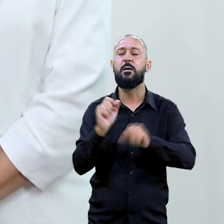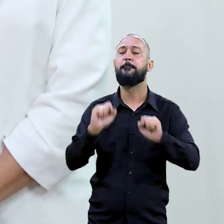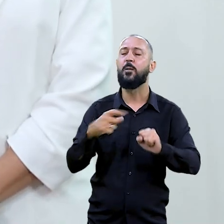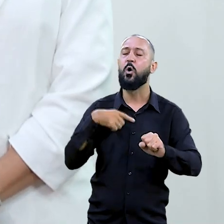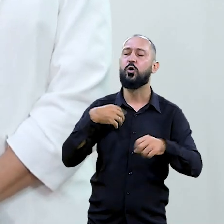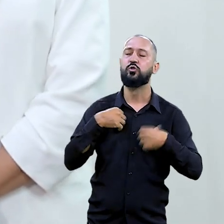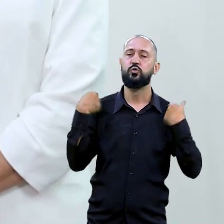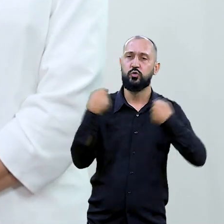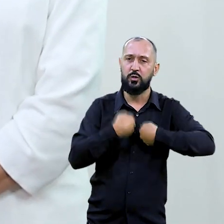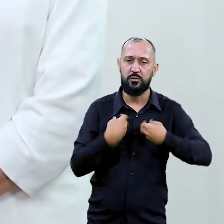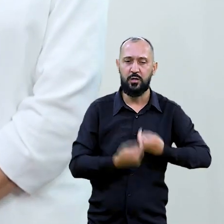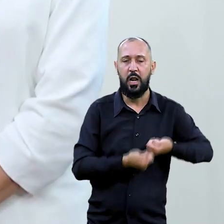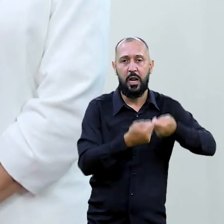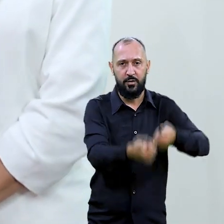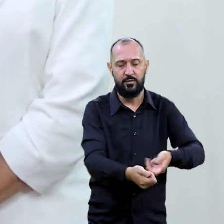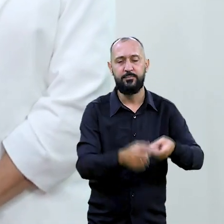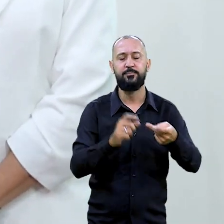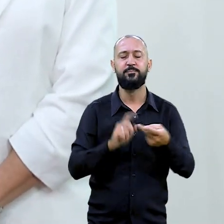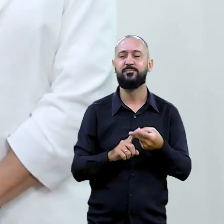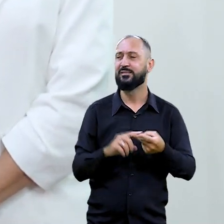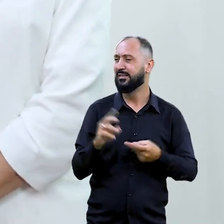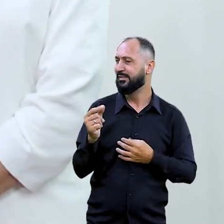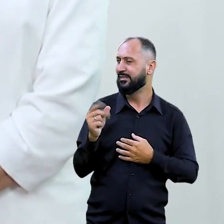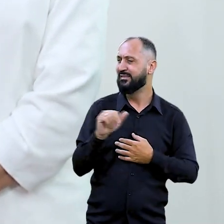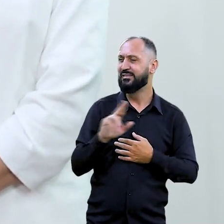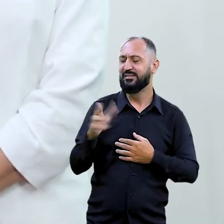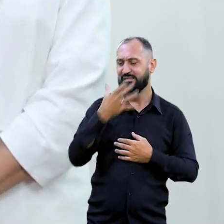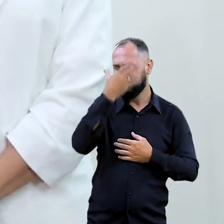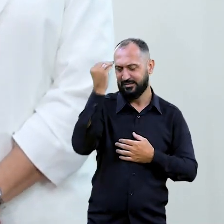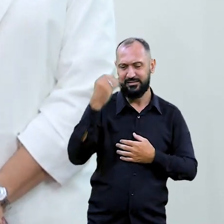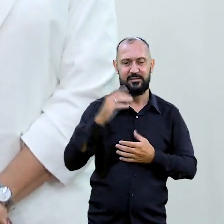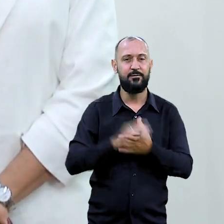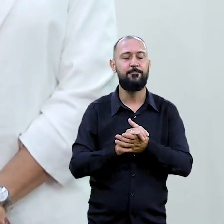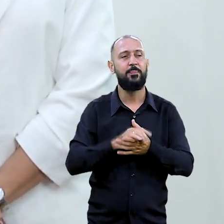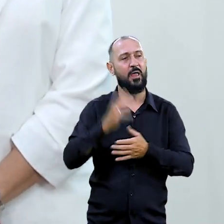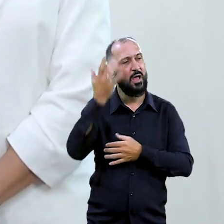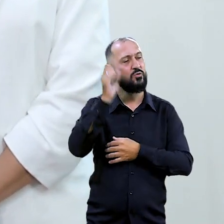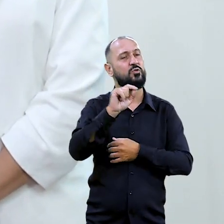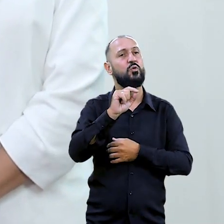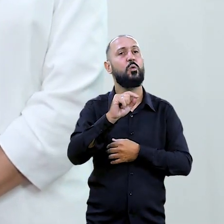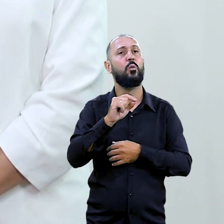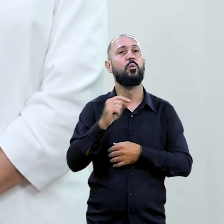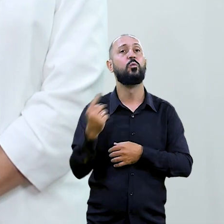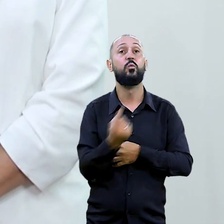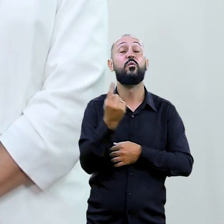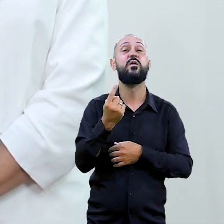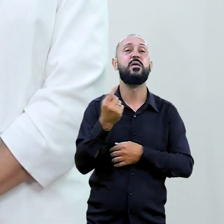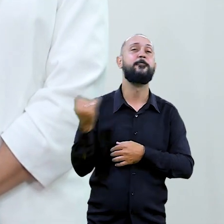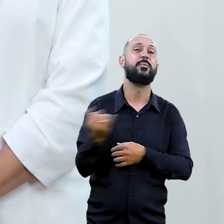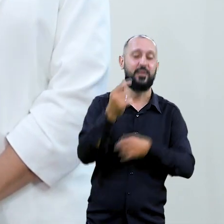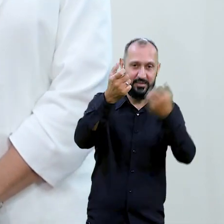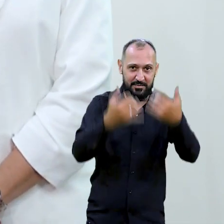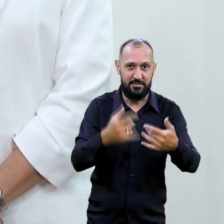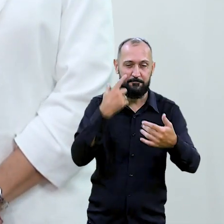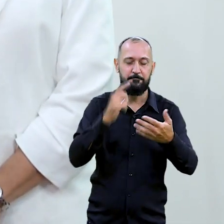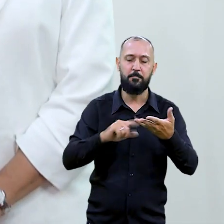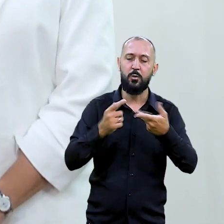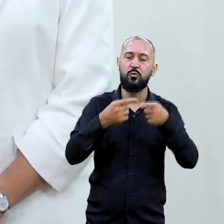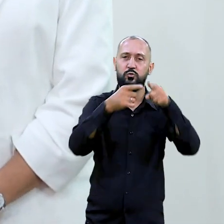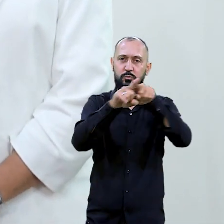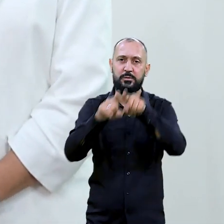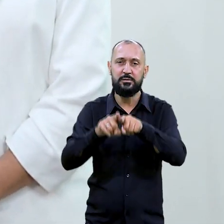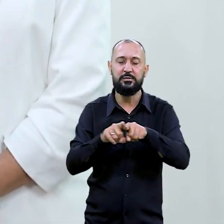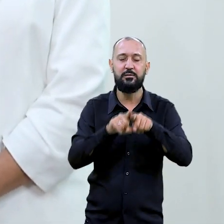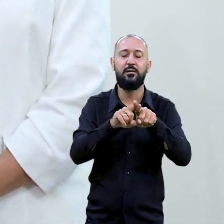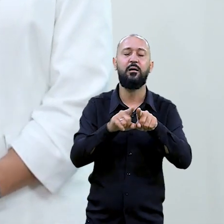para campanhas, privados, os públicos, nós estamos falando muito do servidor, né? E os pontos de arrecadação, aqui em Campo Grande,